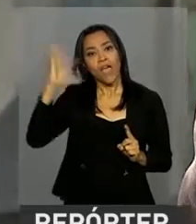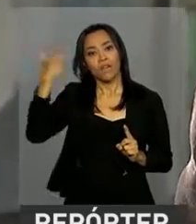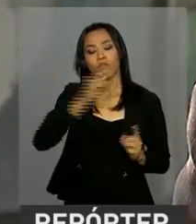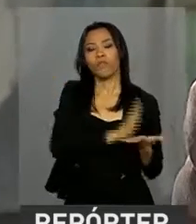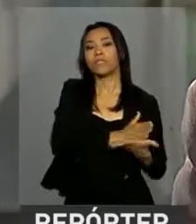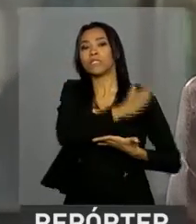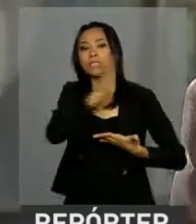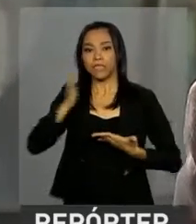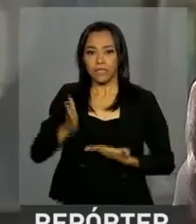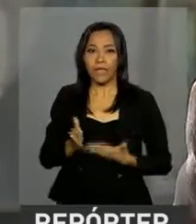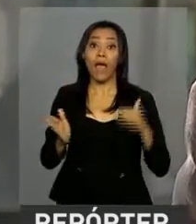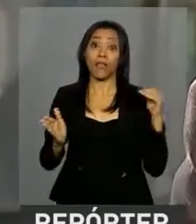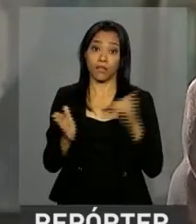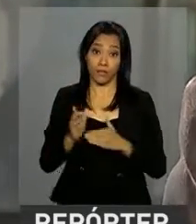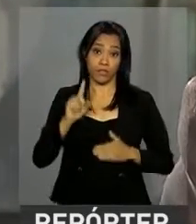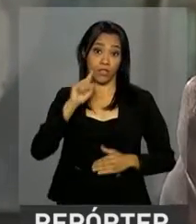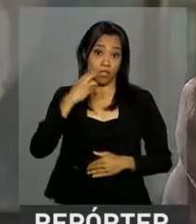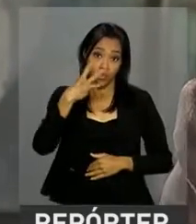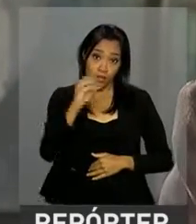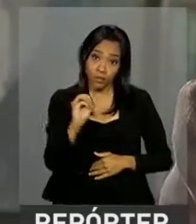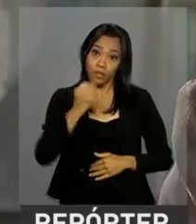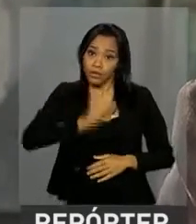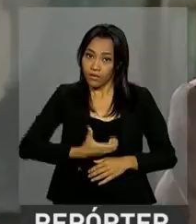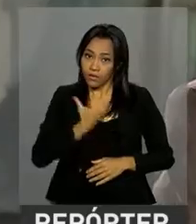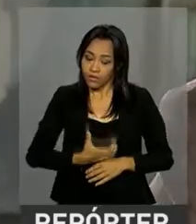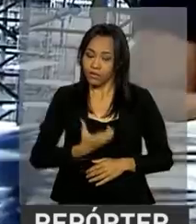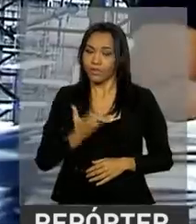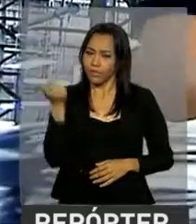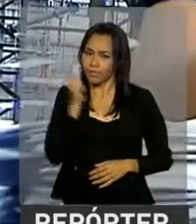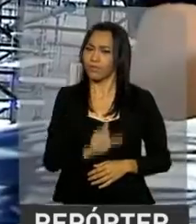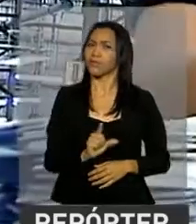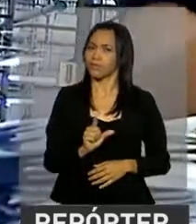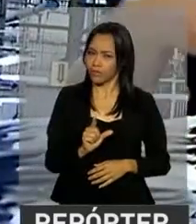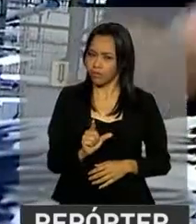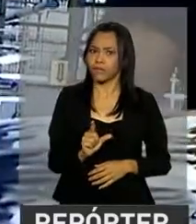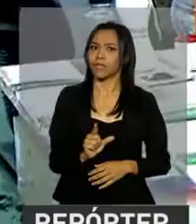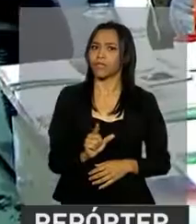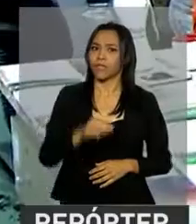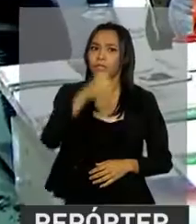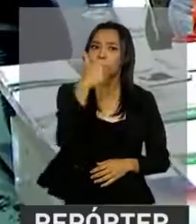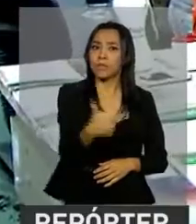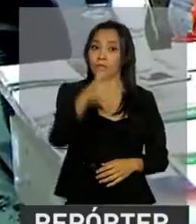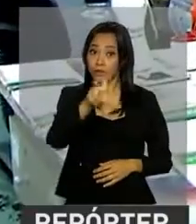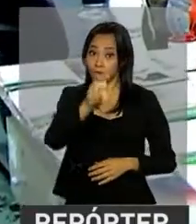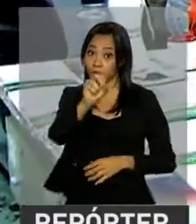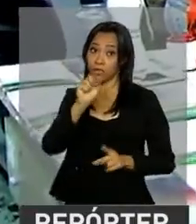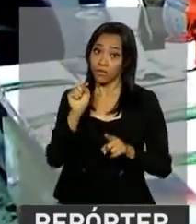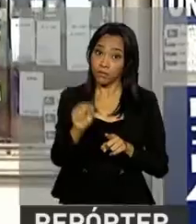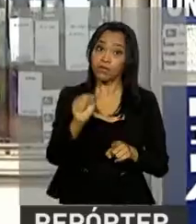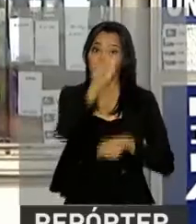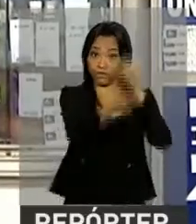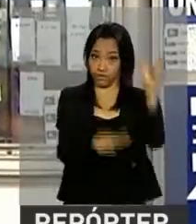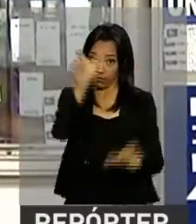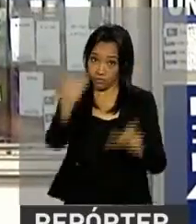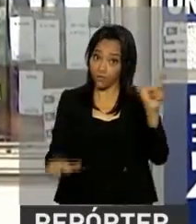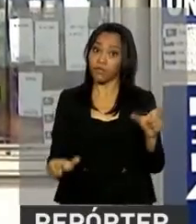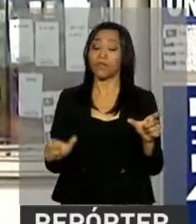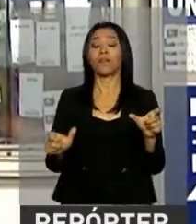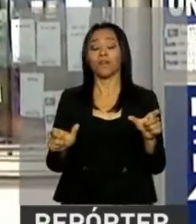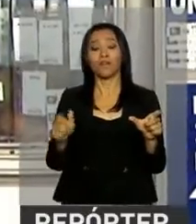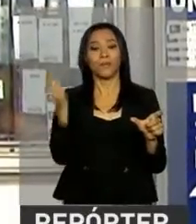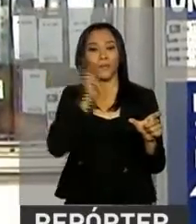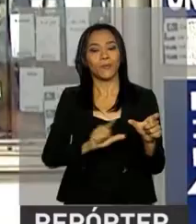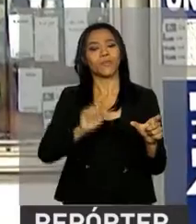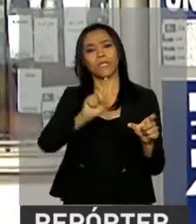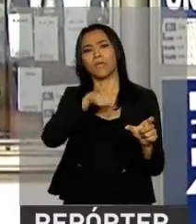30 de dezembro nós conseguimos atingir 250 mil trabalhadores que depois do